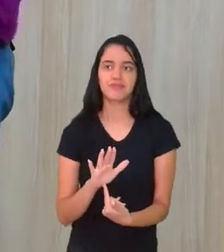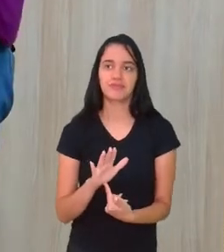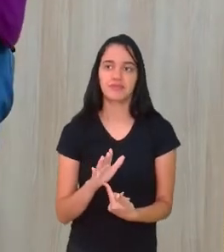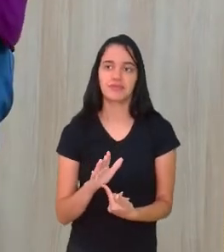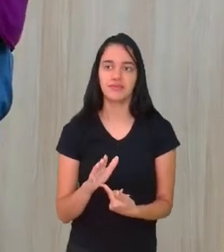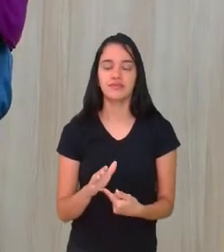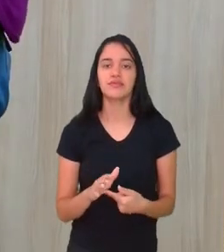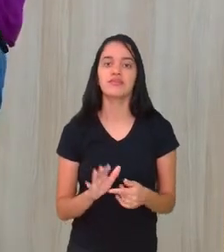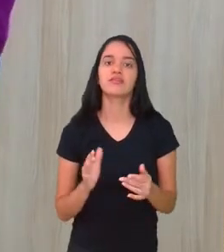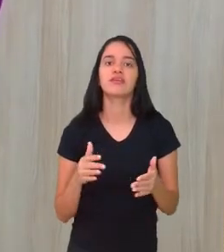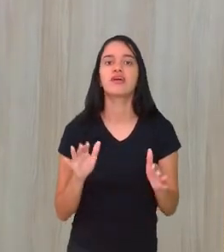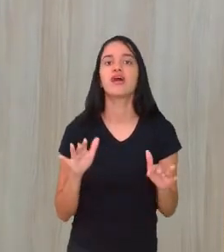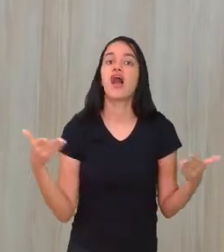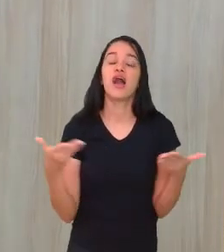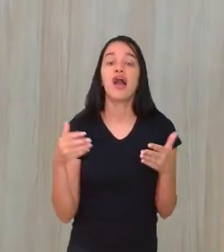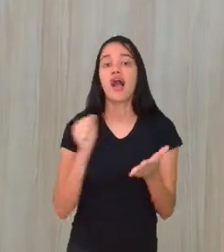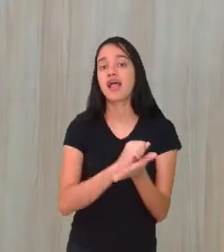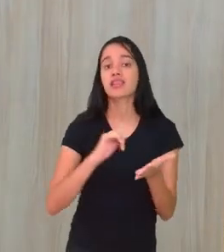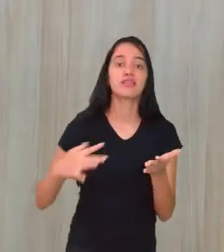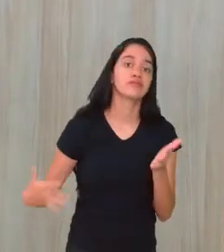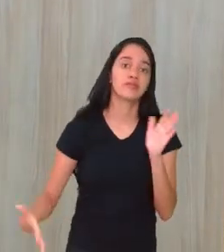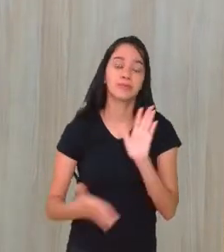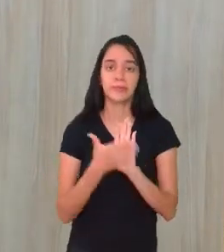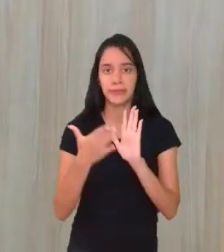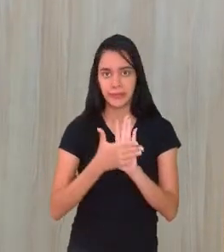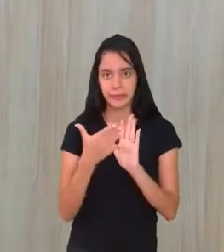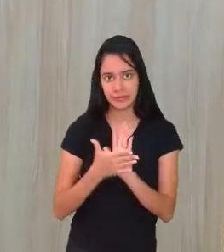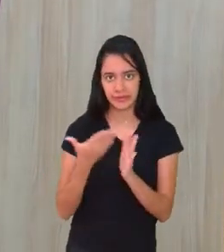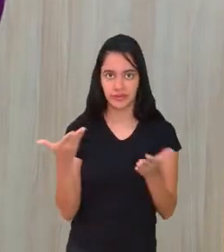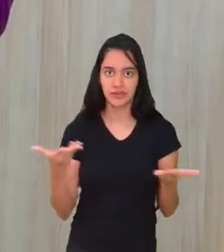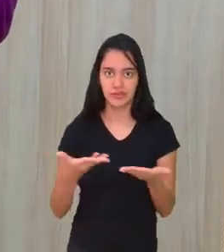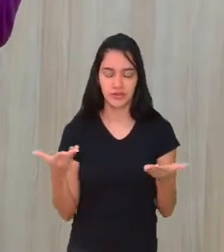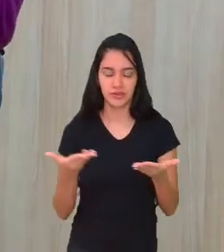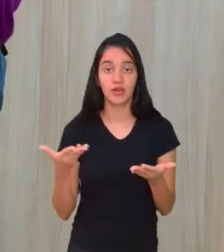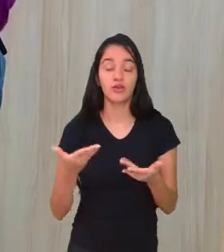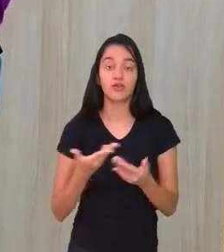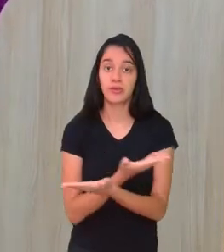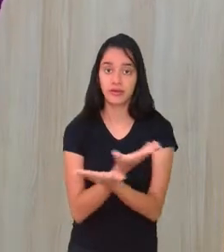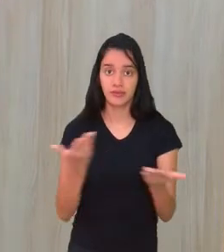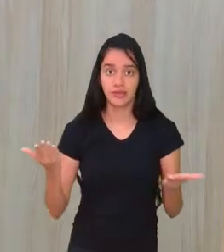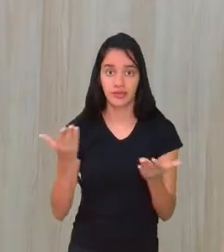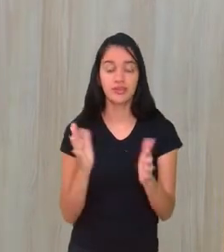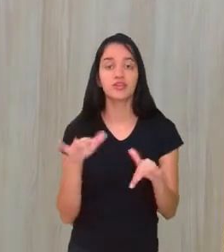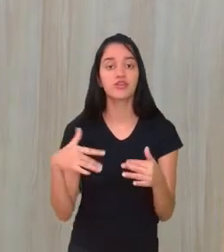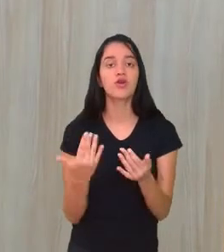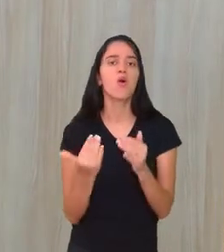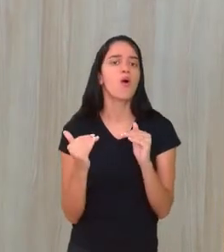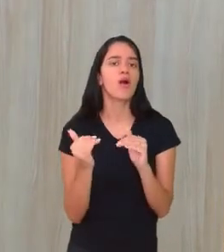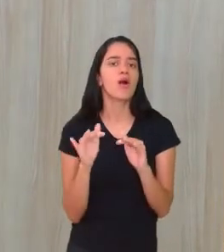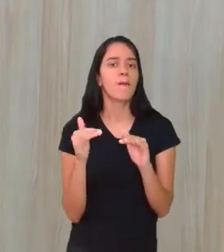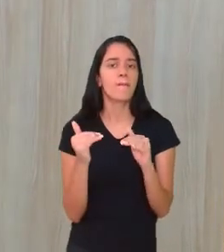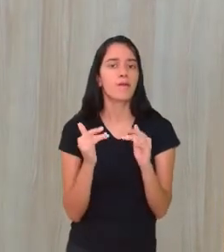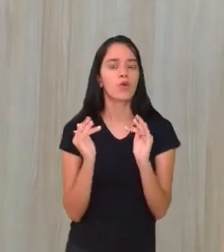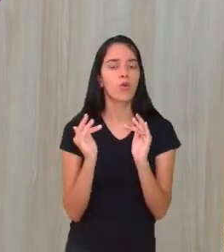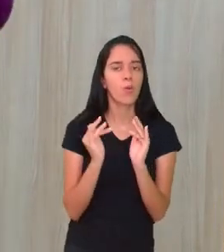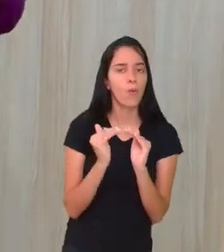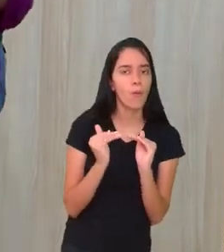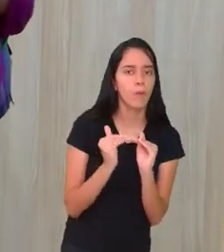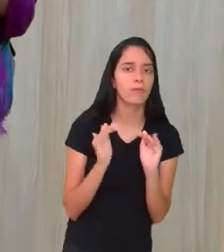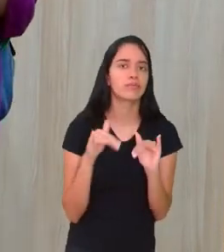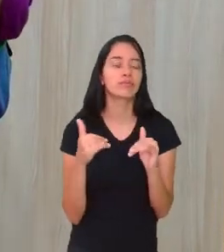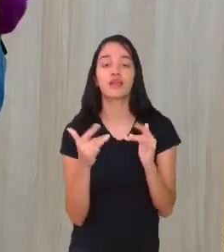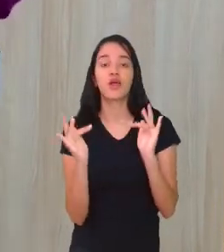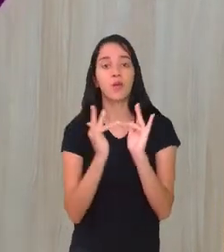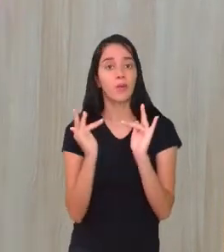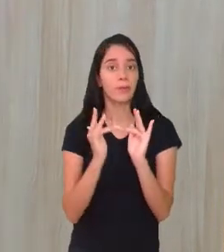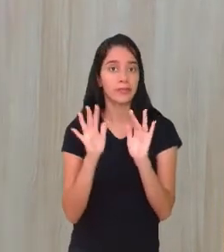apresentar. A atividade proposta, vamos propor essa atividade aí para vocês, tá? Combine com seu professor ou professora para seguir o passo